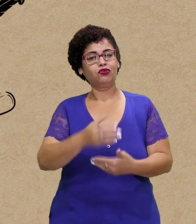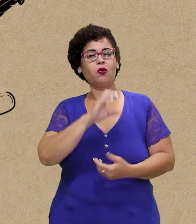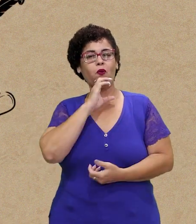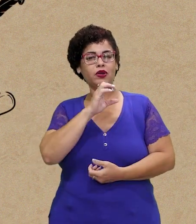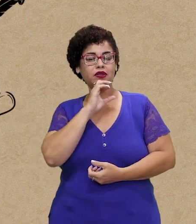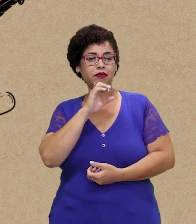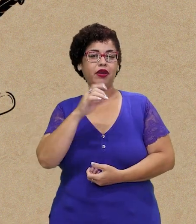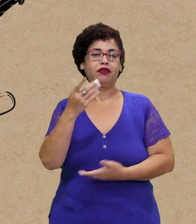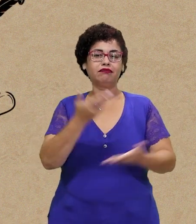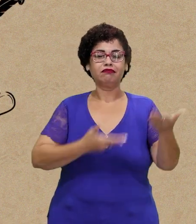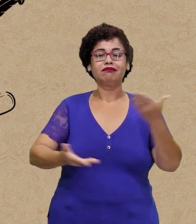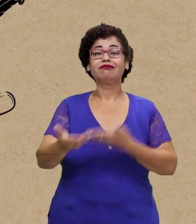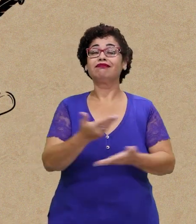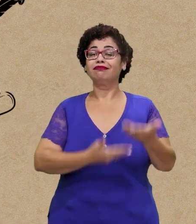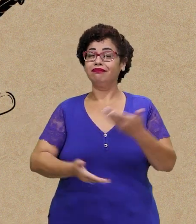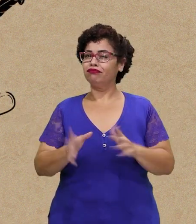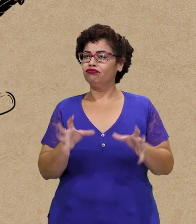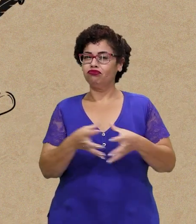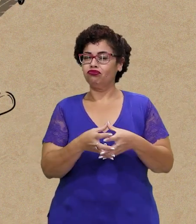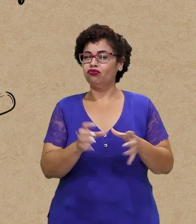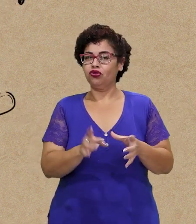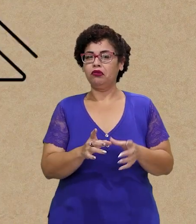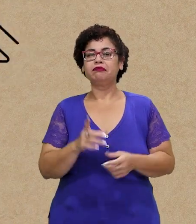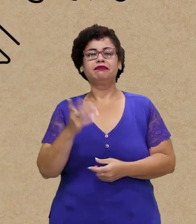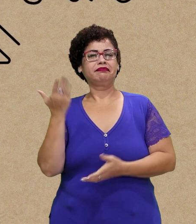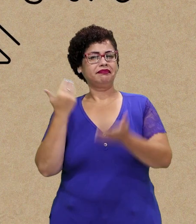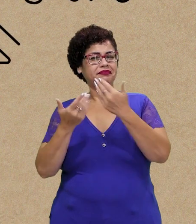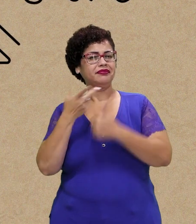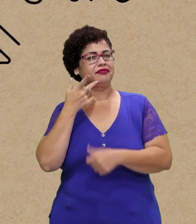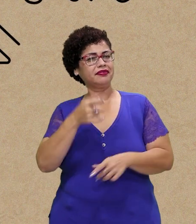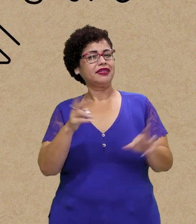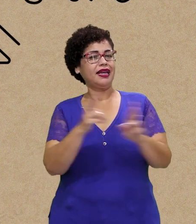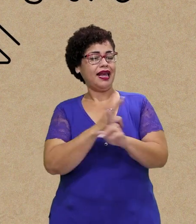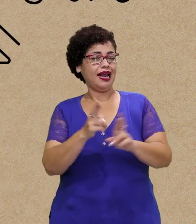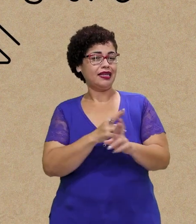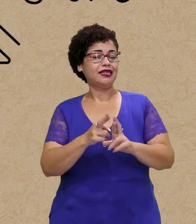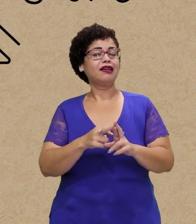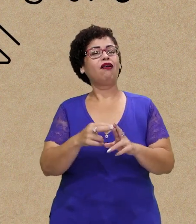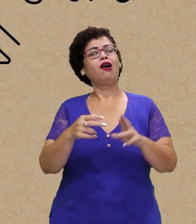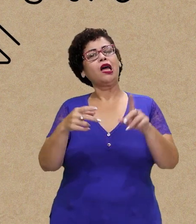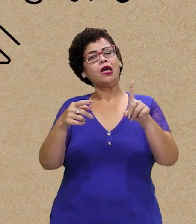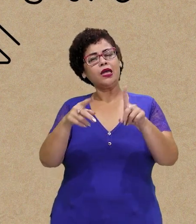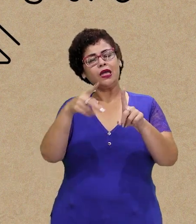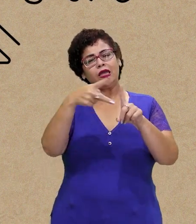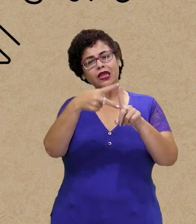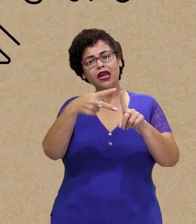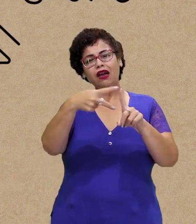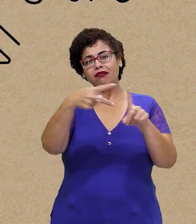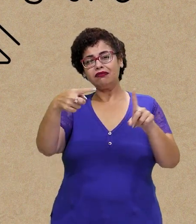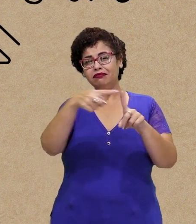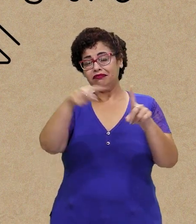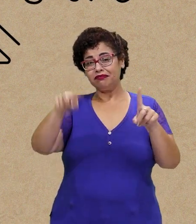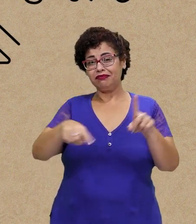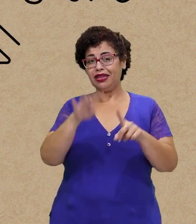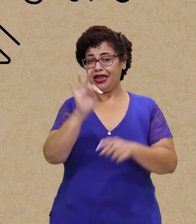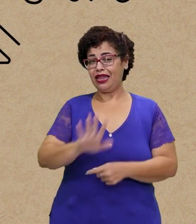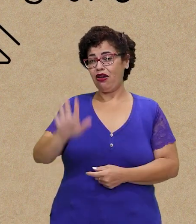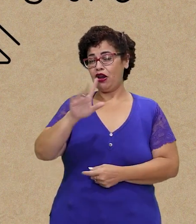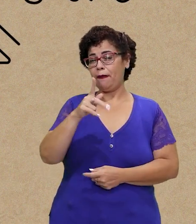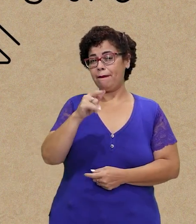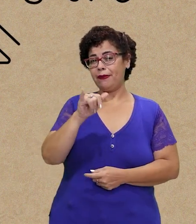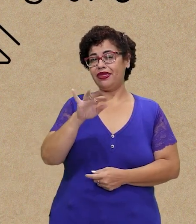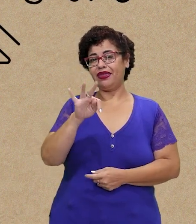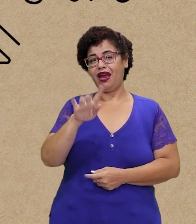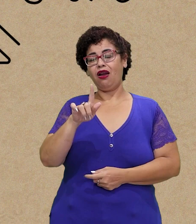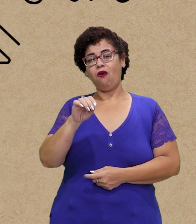seus estudos e conhecimentos. Existem indícios de que a relação entre os lados do triângulo retângulo, essa que chamamos de Teorema